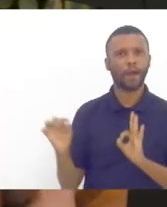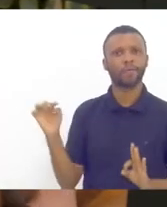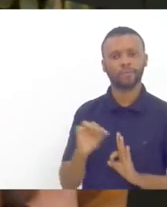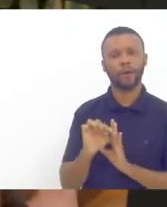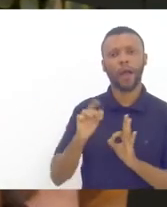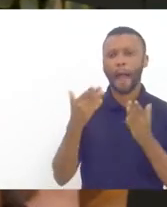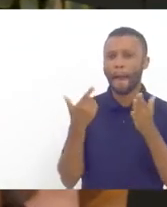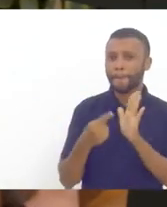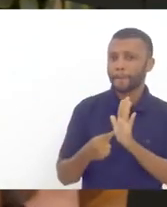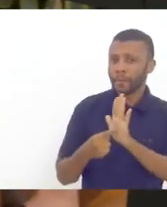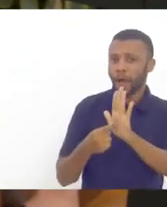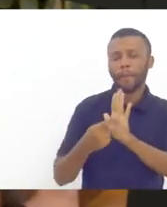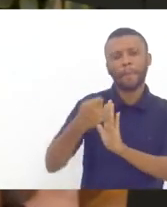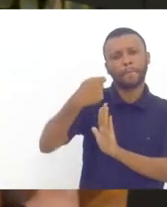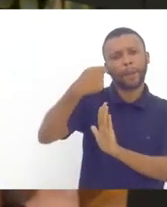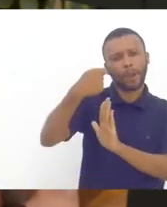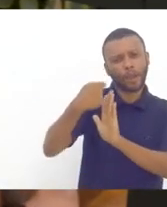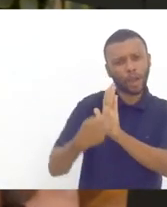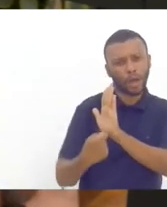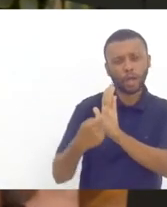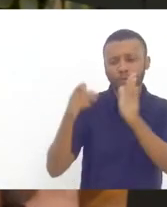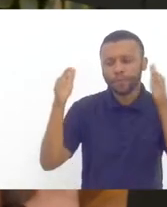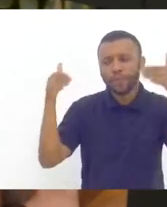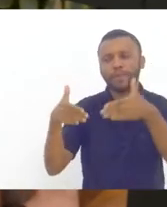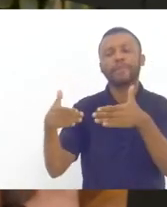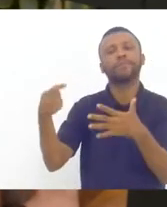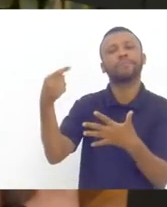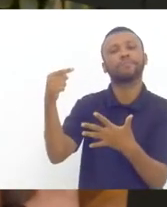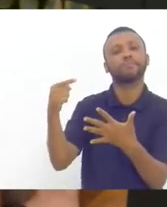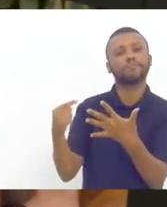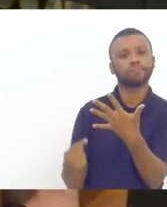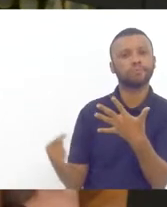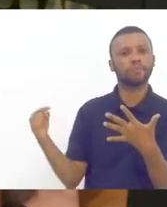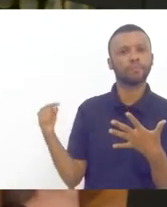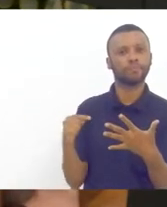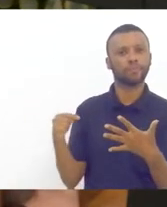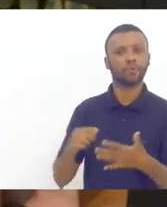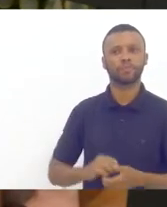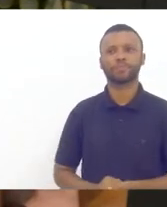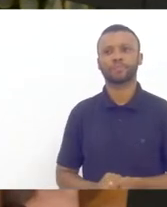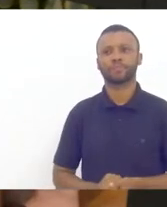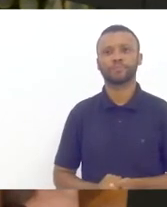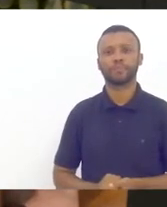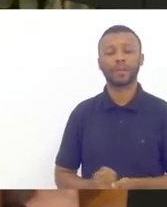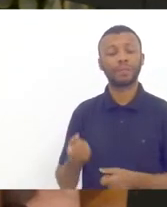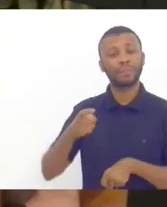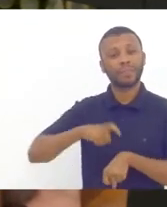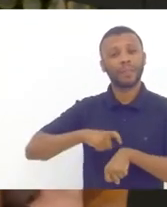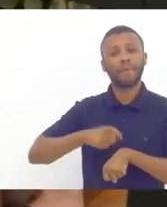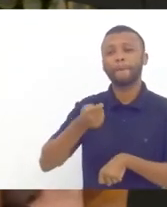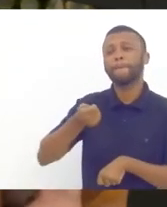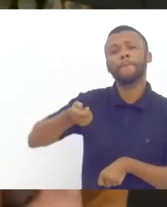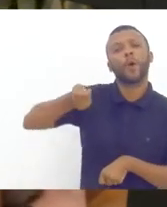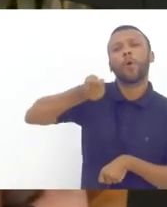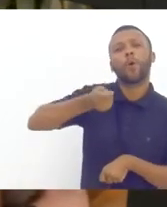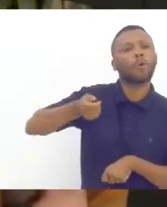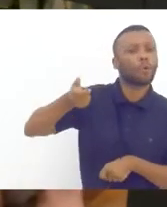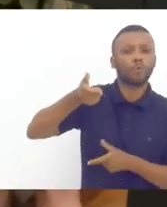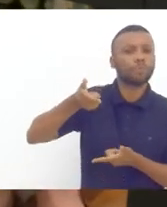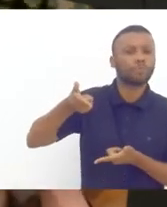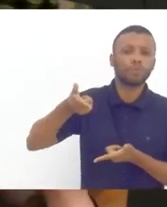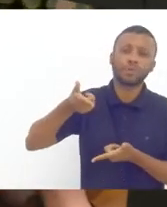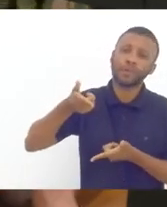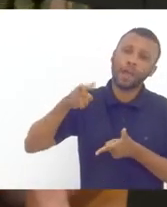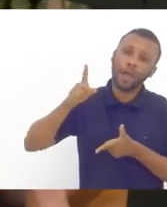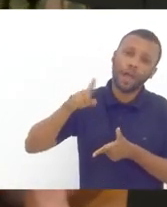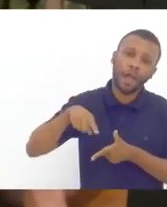apresentar uma mensagem específica para esse ponto em pouquíssimo tempo. Eu acho que isso é